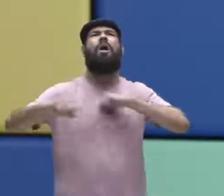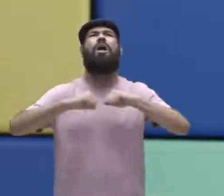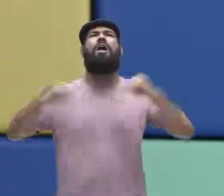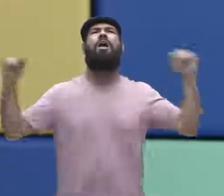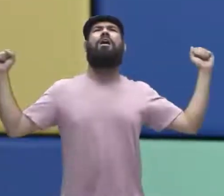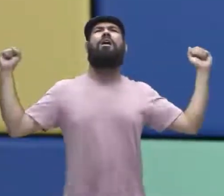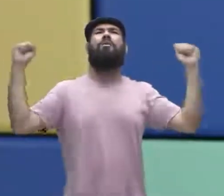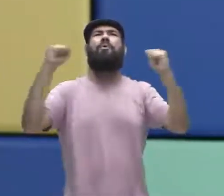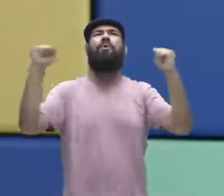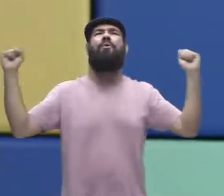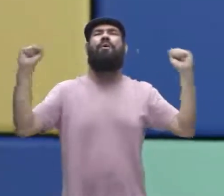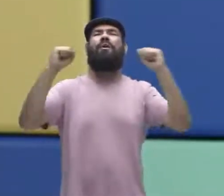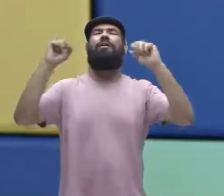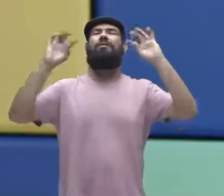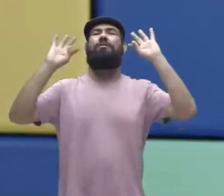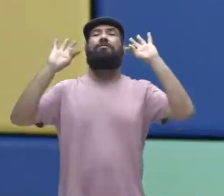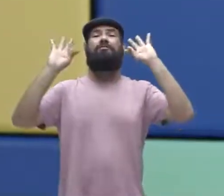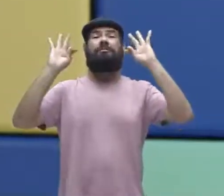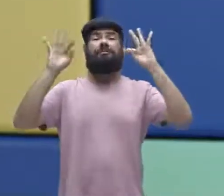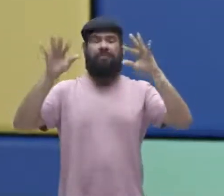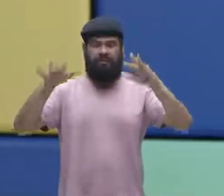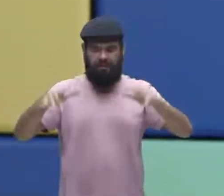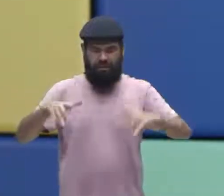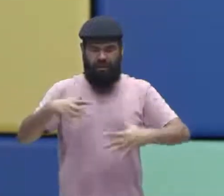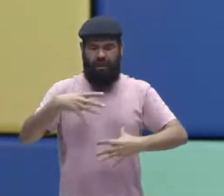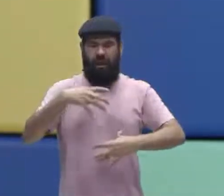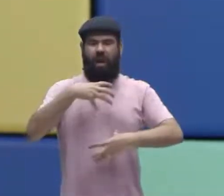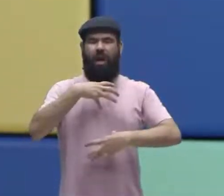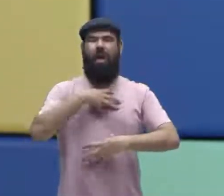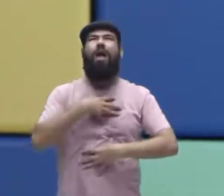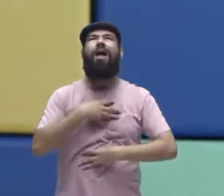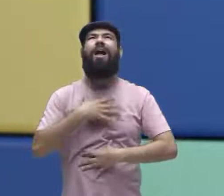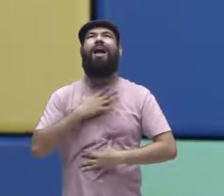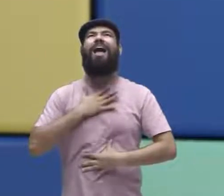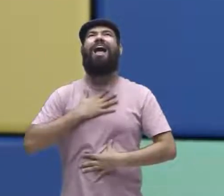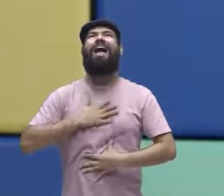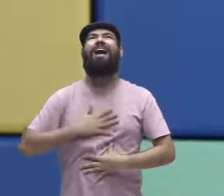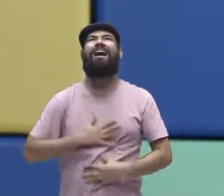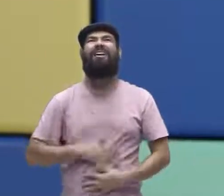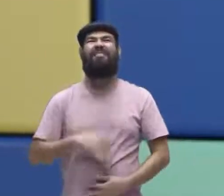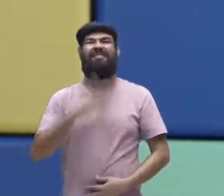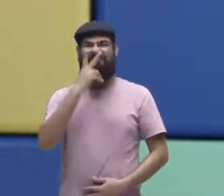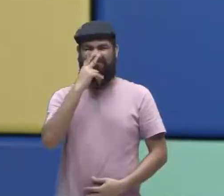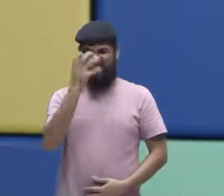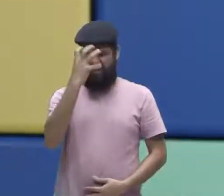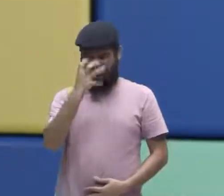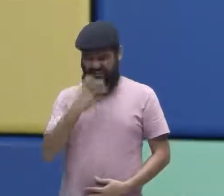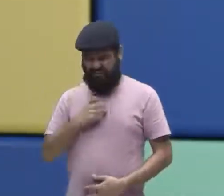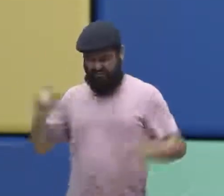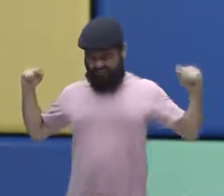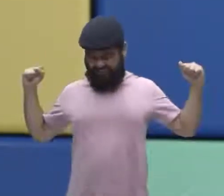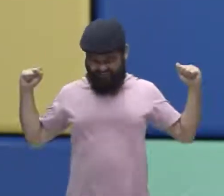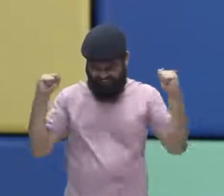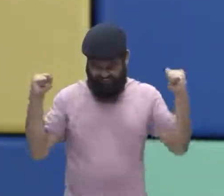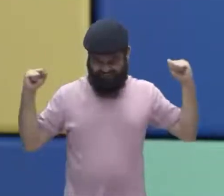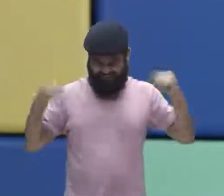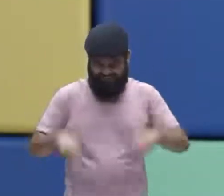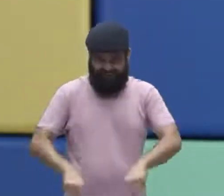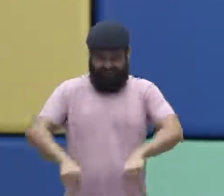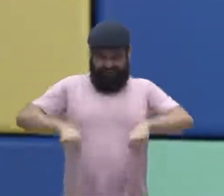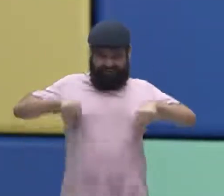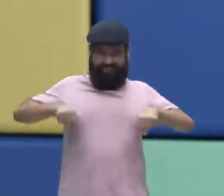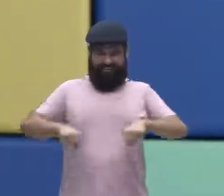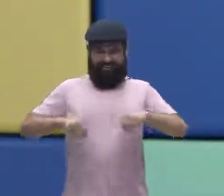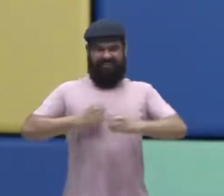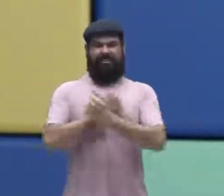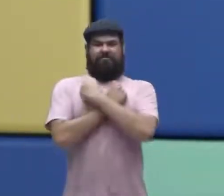sei que quando eu saí da academia, eu tava muito mais relaxada. Tipo, como se eu tivesse descontado aquela raiva ali do nada, porque às vezes, assim,